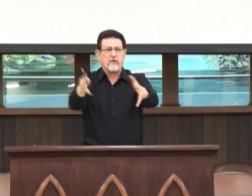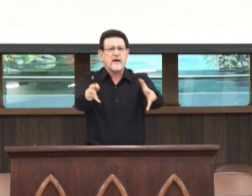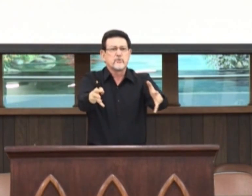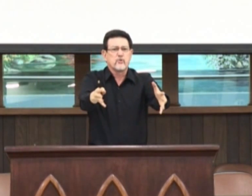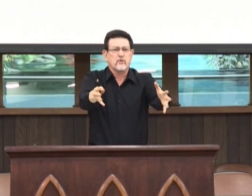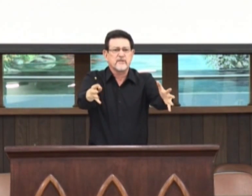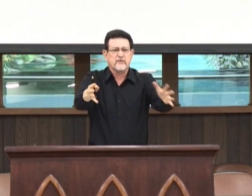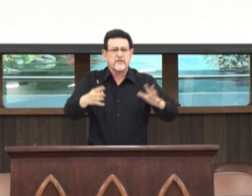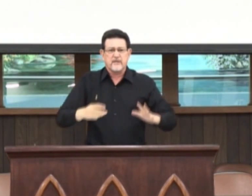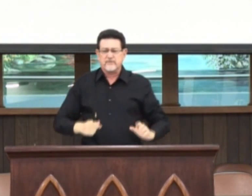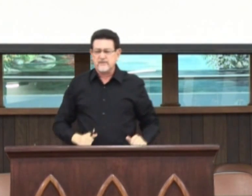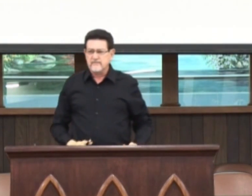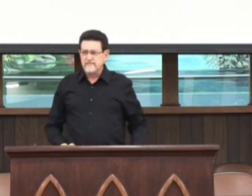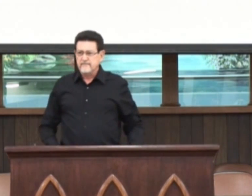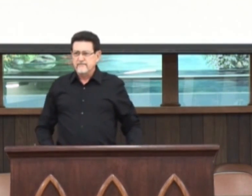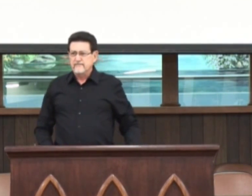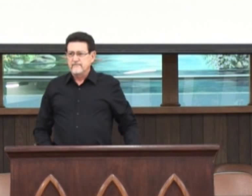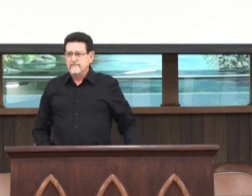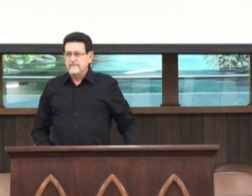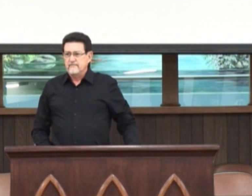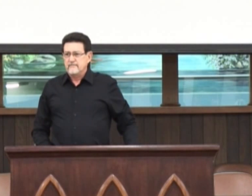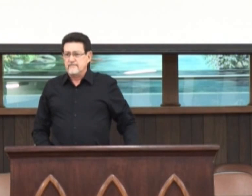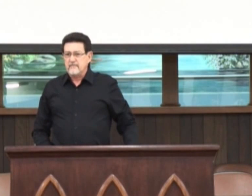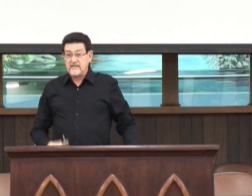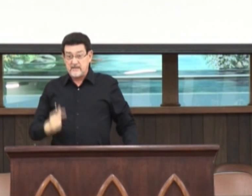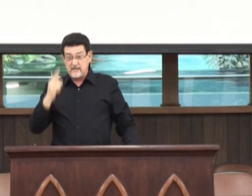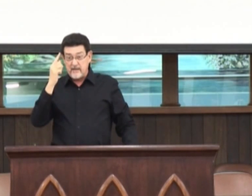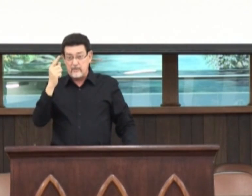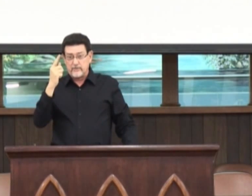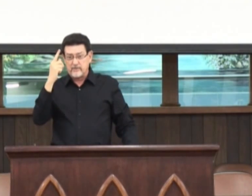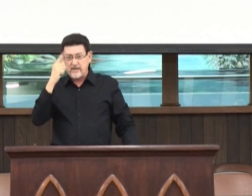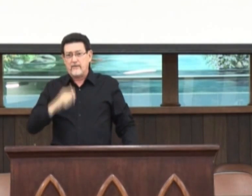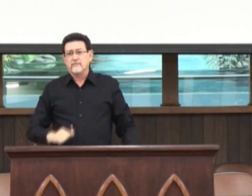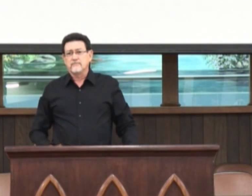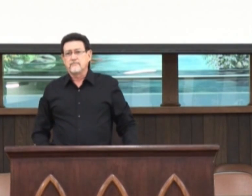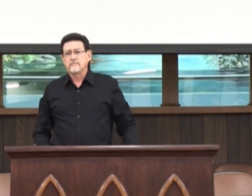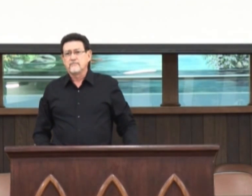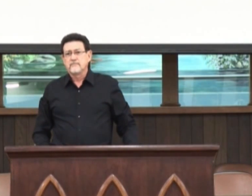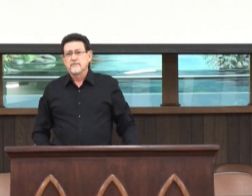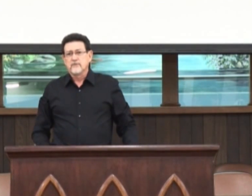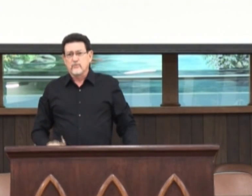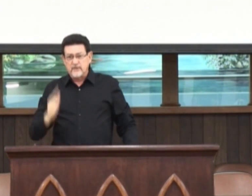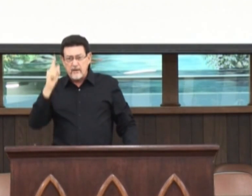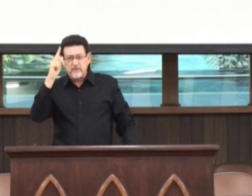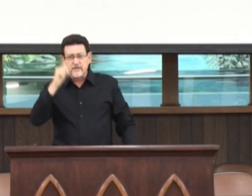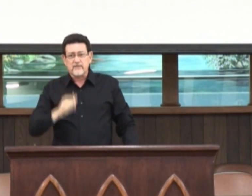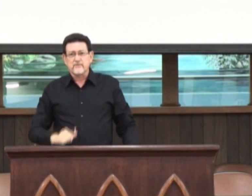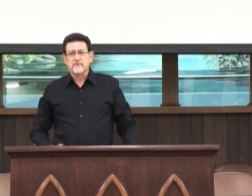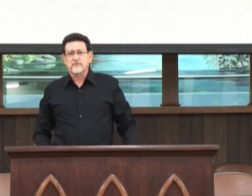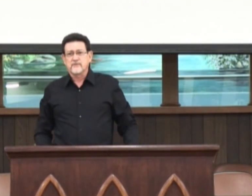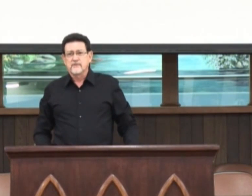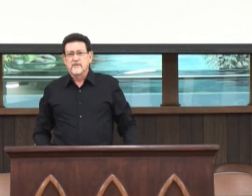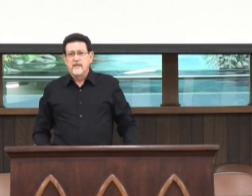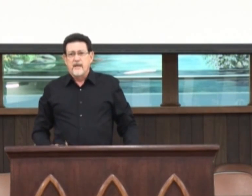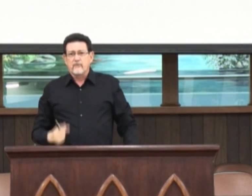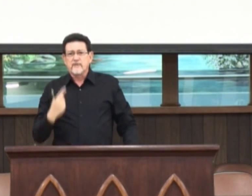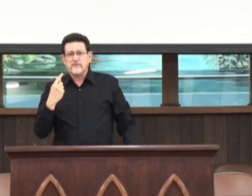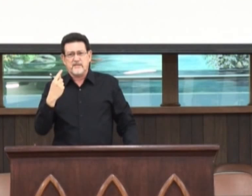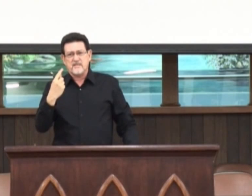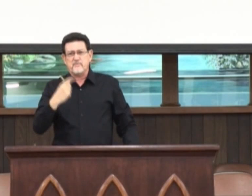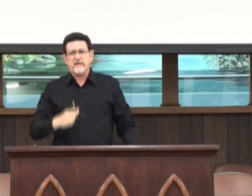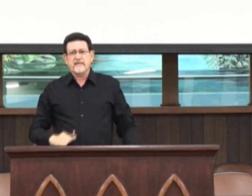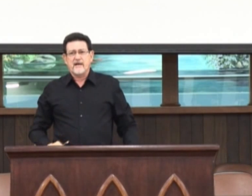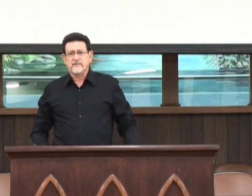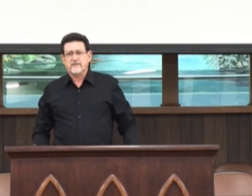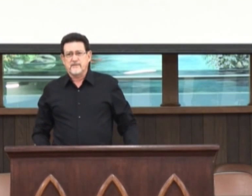nós colocamos no conceito de Deus. Mas esse Deus do céu, o Deus de Jesus, é um